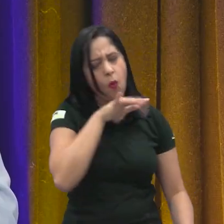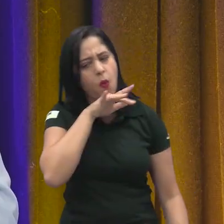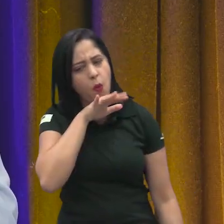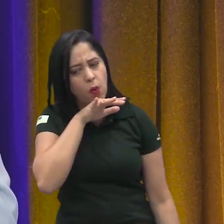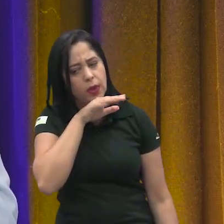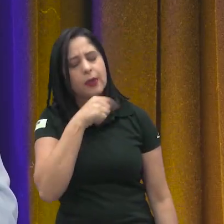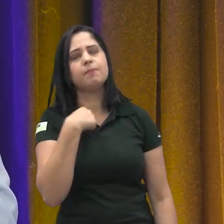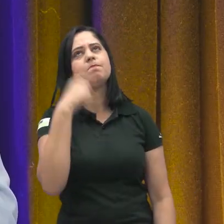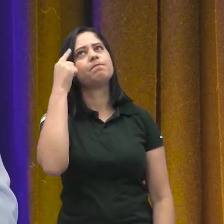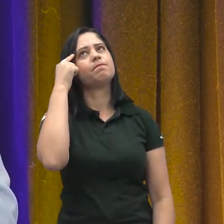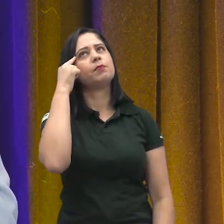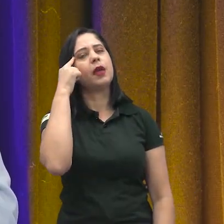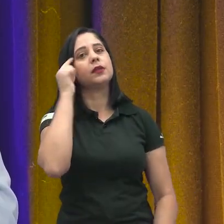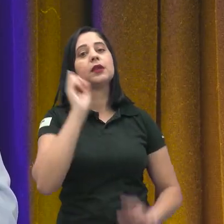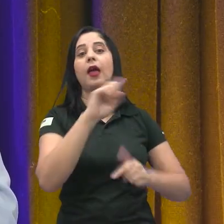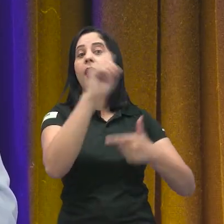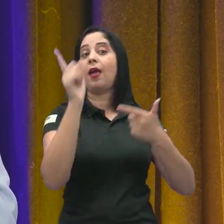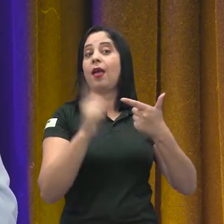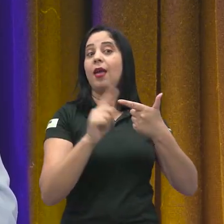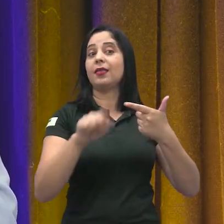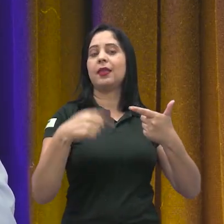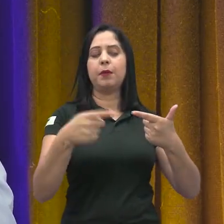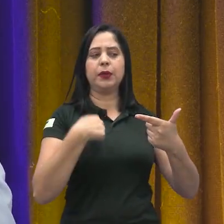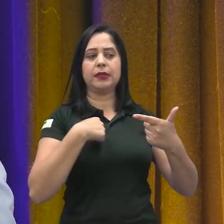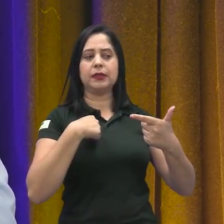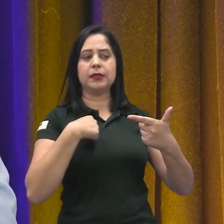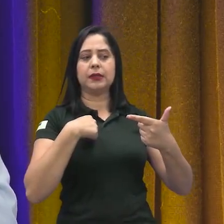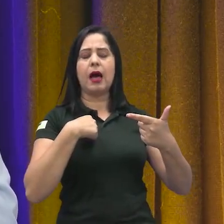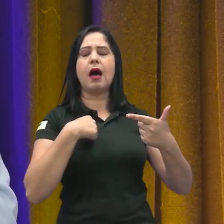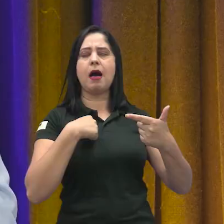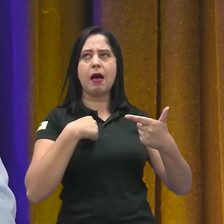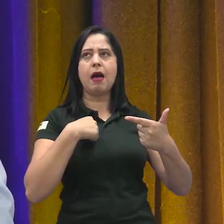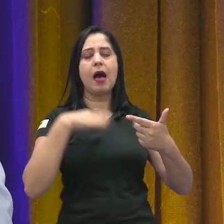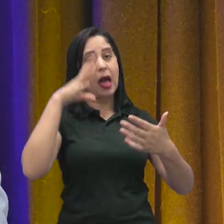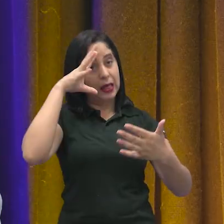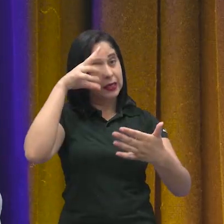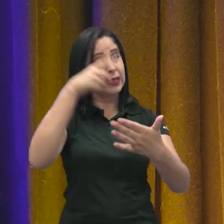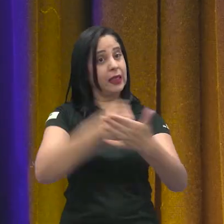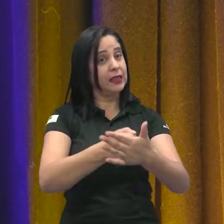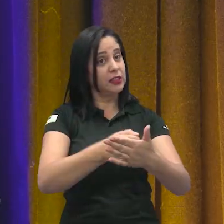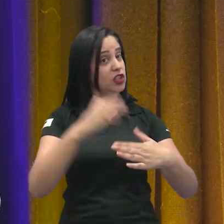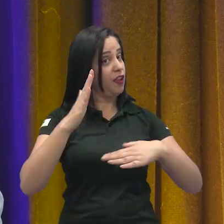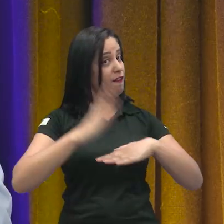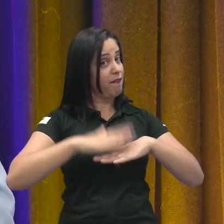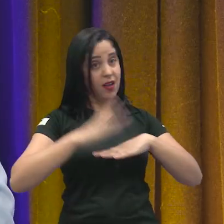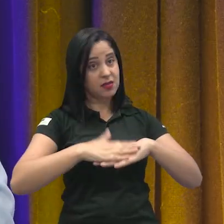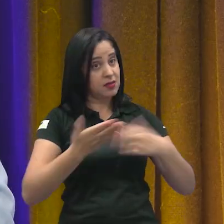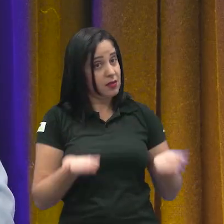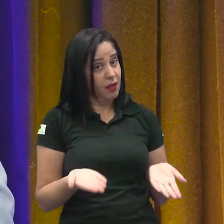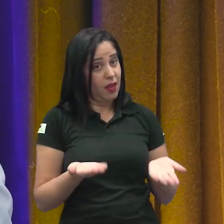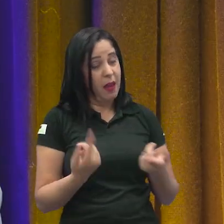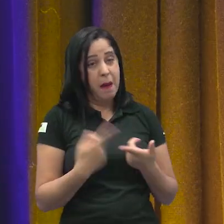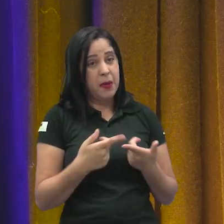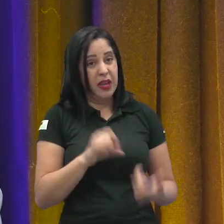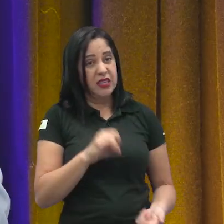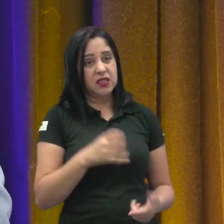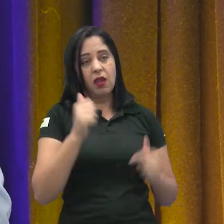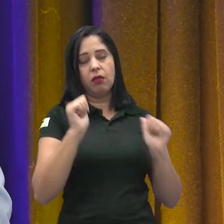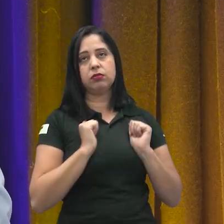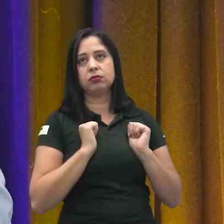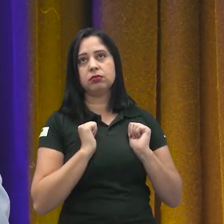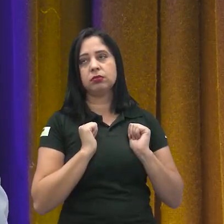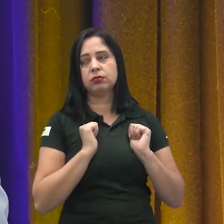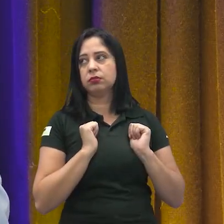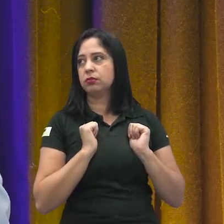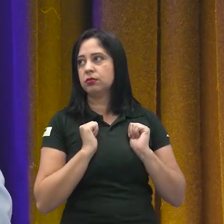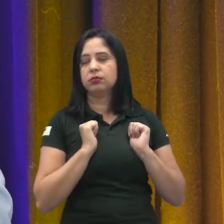Isso traz a clareza na minha mente. O segundo passo, eu preciso decidir o que precisa ser feito, porque se eu não decidir, automaticamente eu vou ficar no a esmo, eu